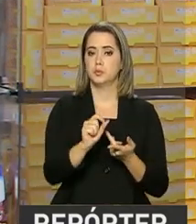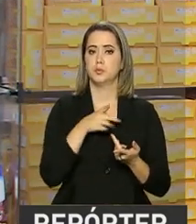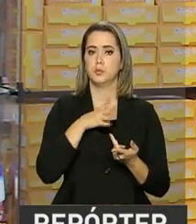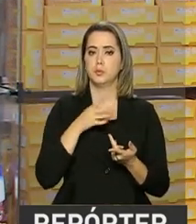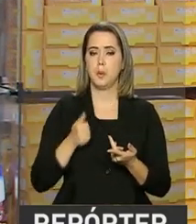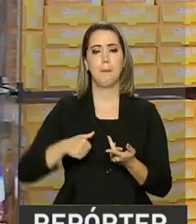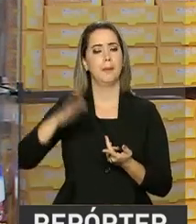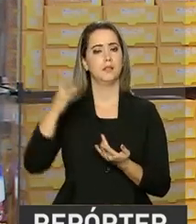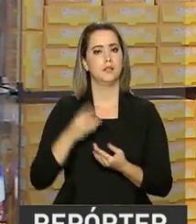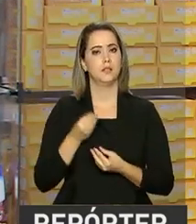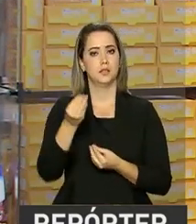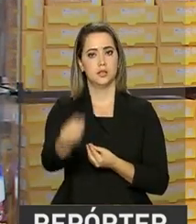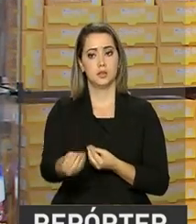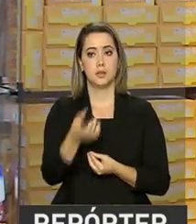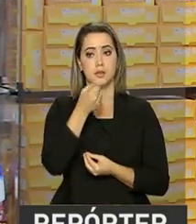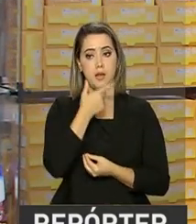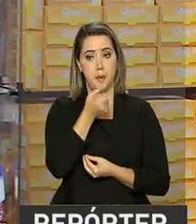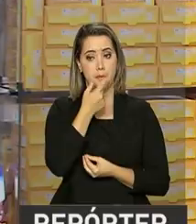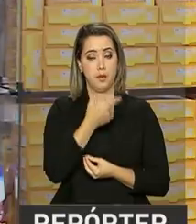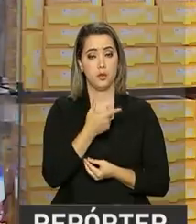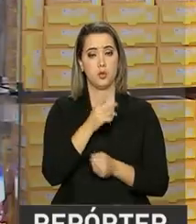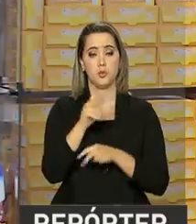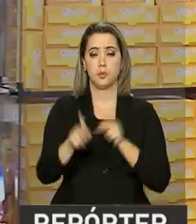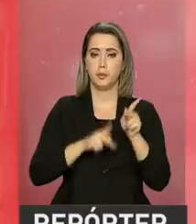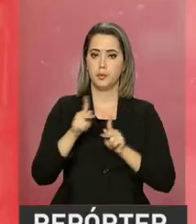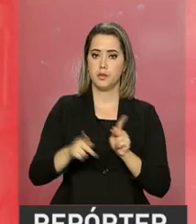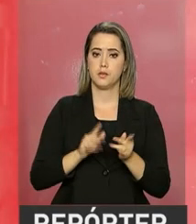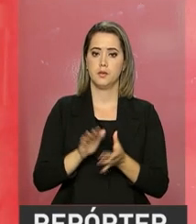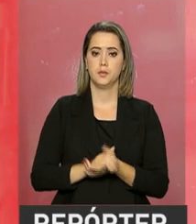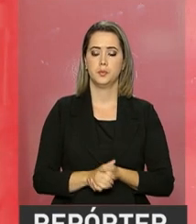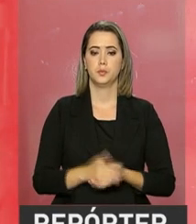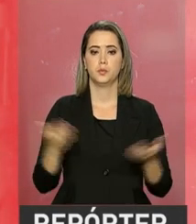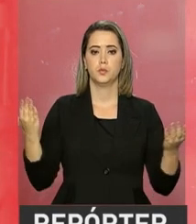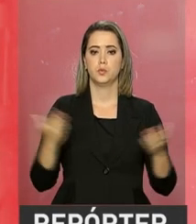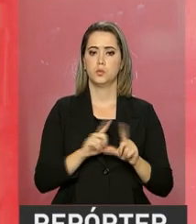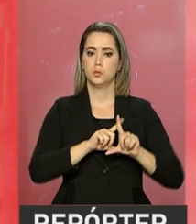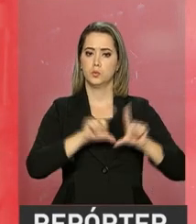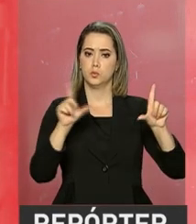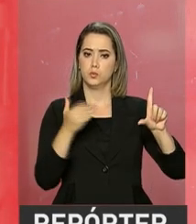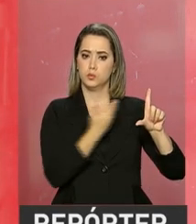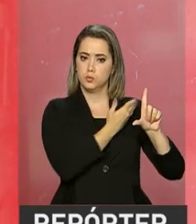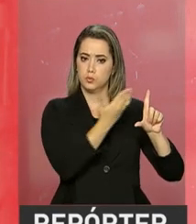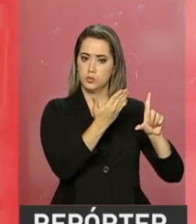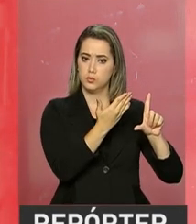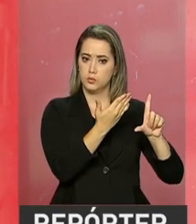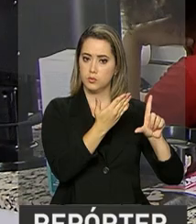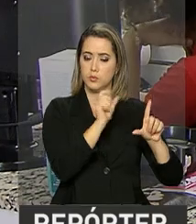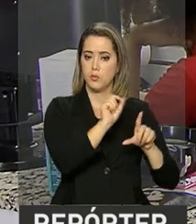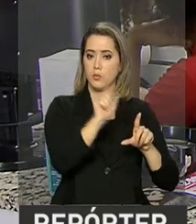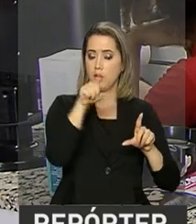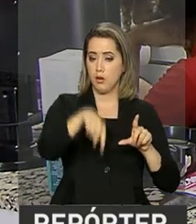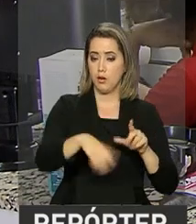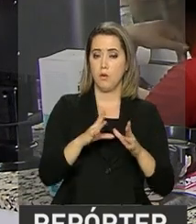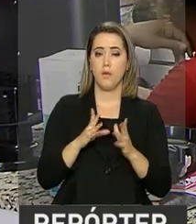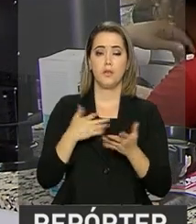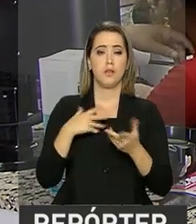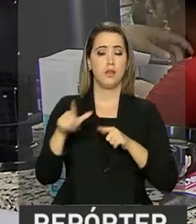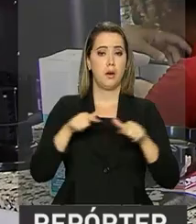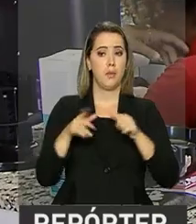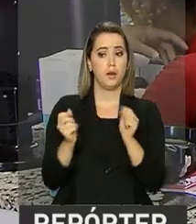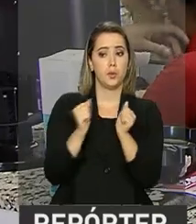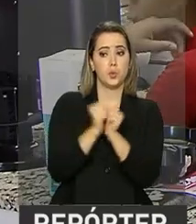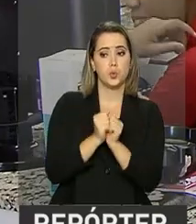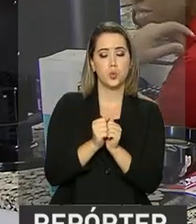e garantir mais medicamentos à população. Hoje, a rede Aqui Tem Farmácia Popular funciona em parceria